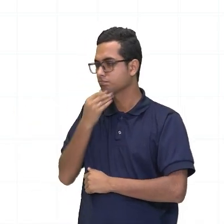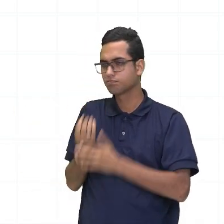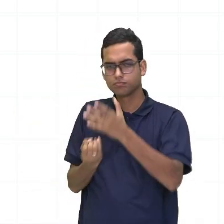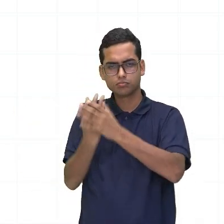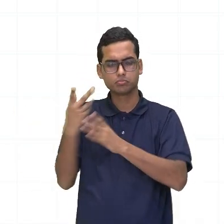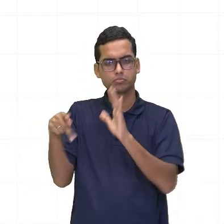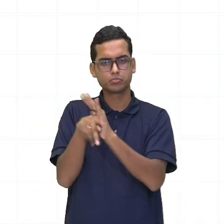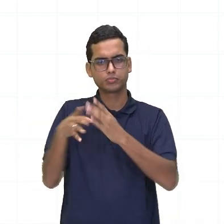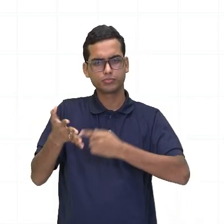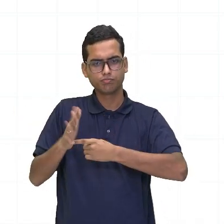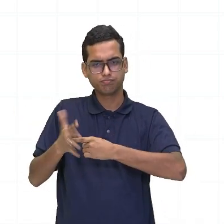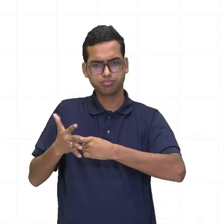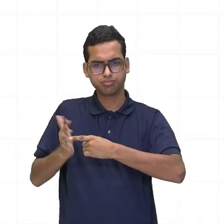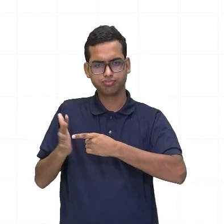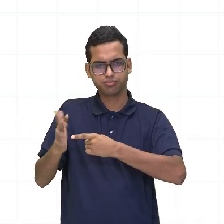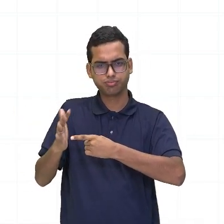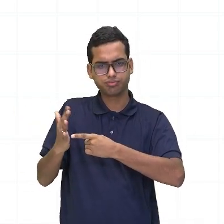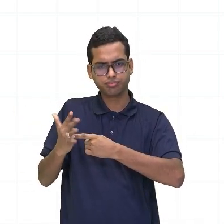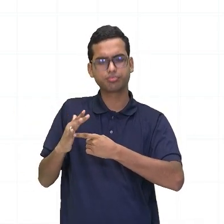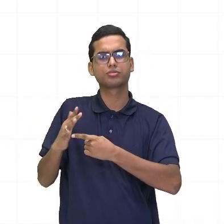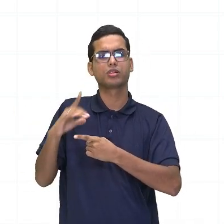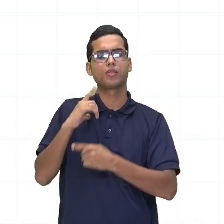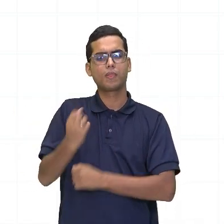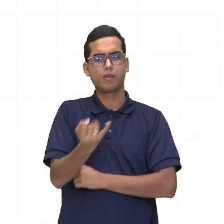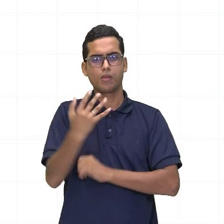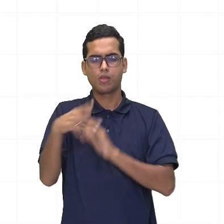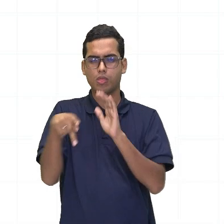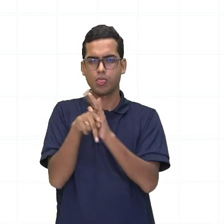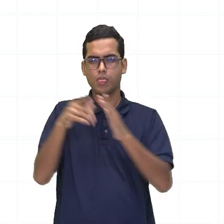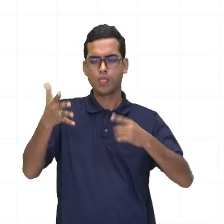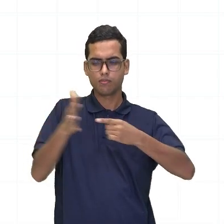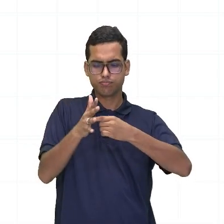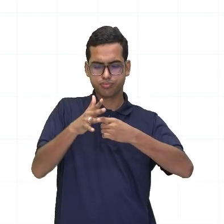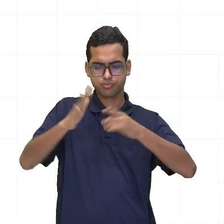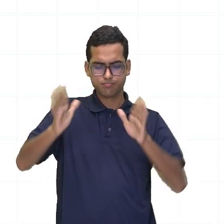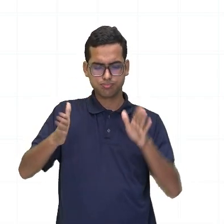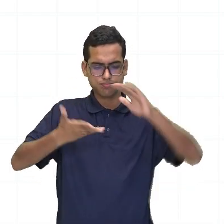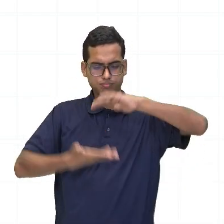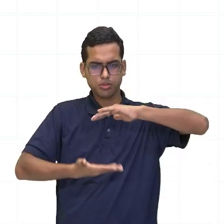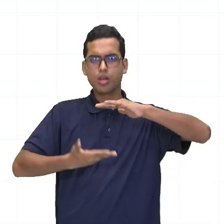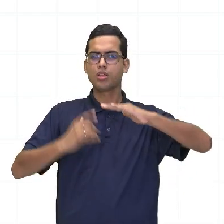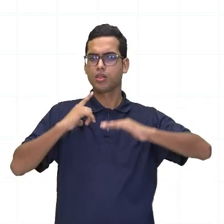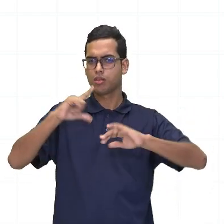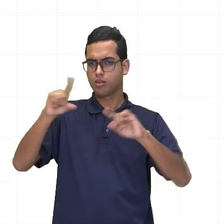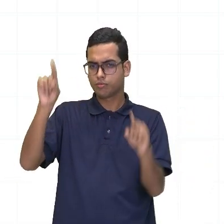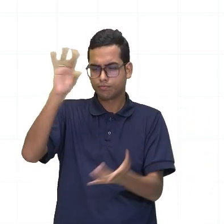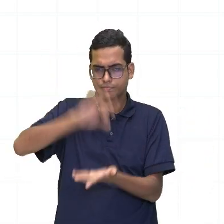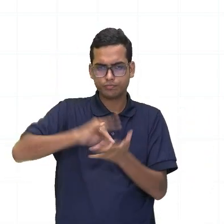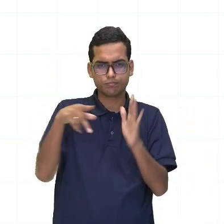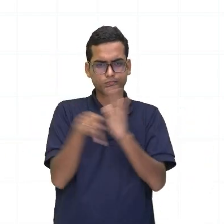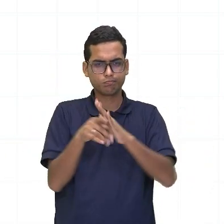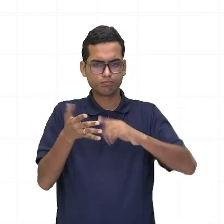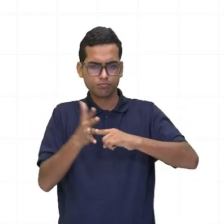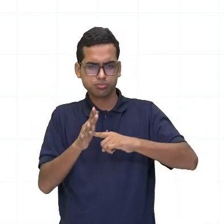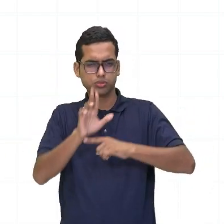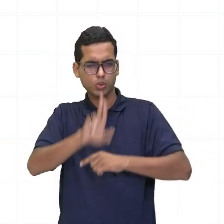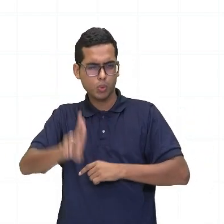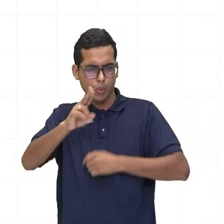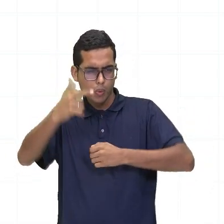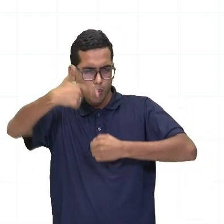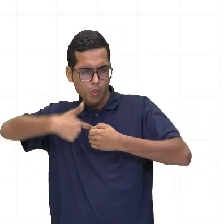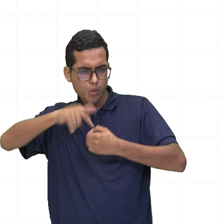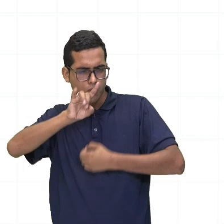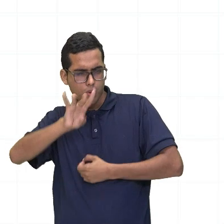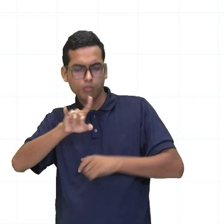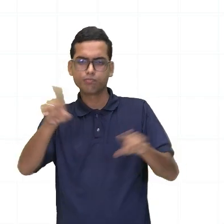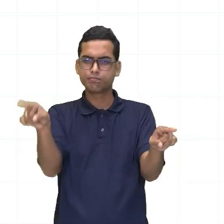compressão de carga compactada. Não necessariamente, né, esses motores vão utilizar apenas diesel, tá? Mas geralmente é